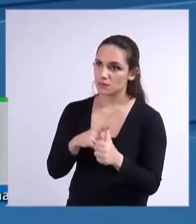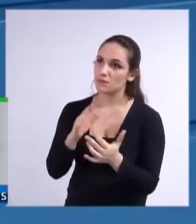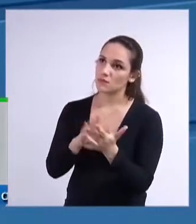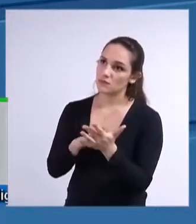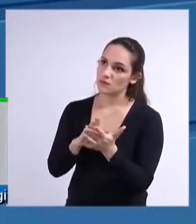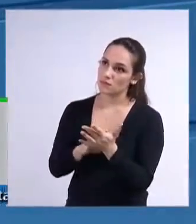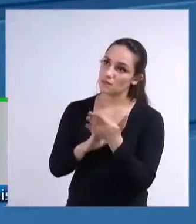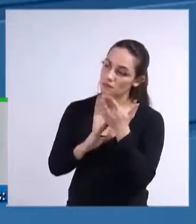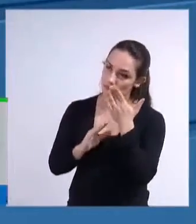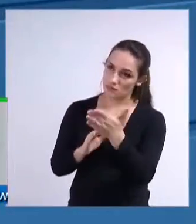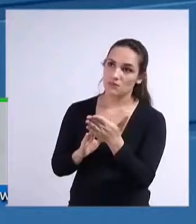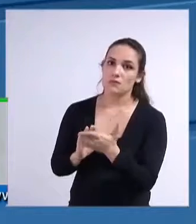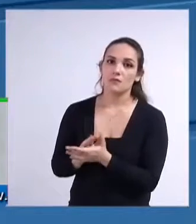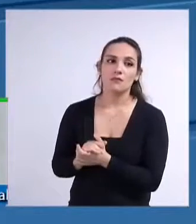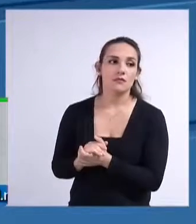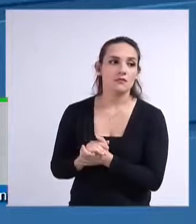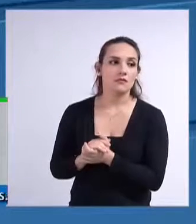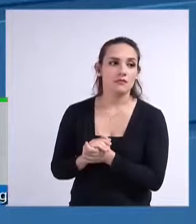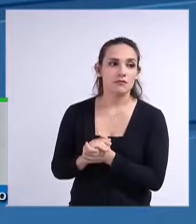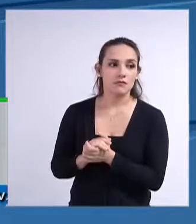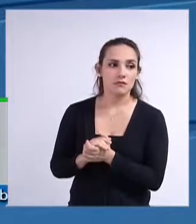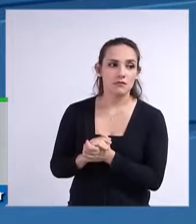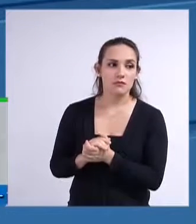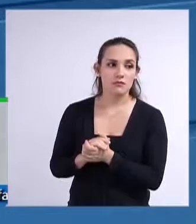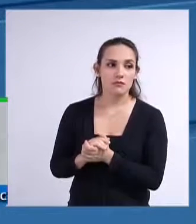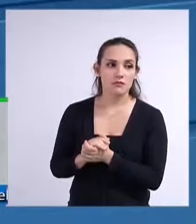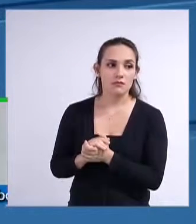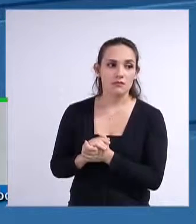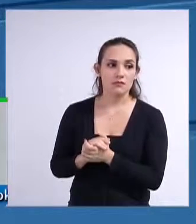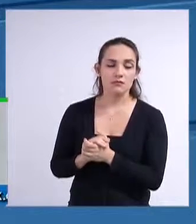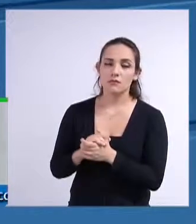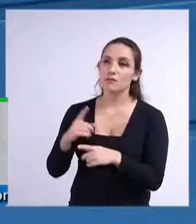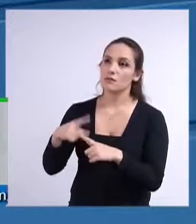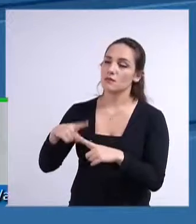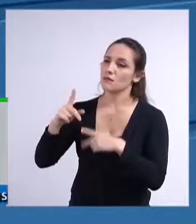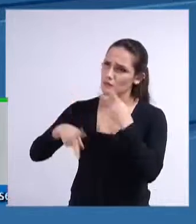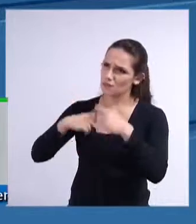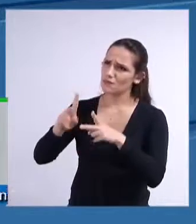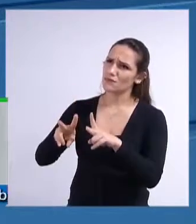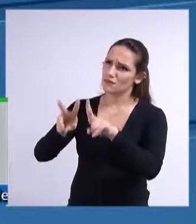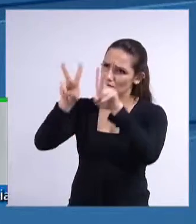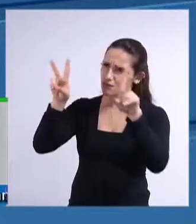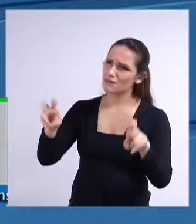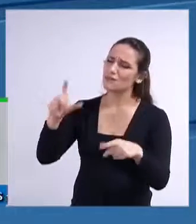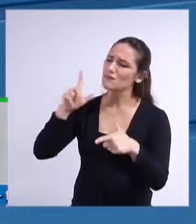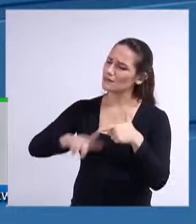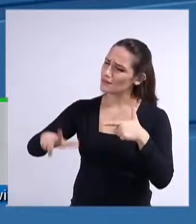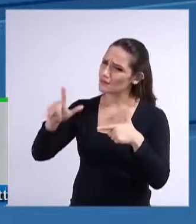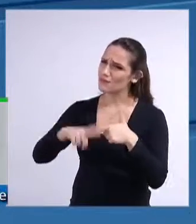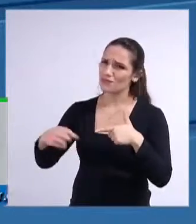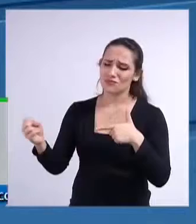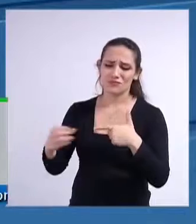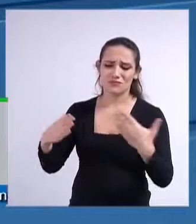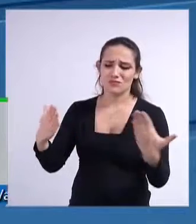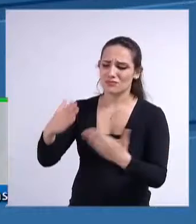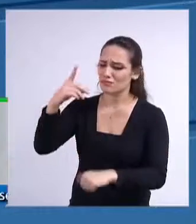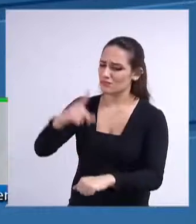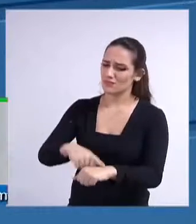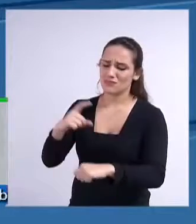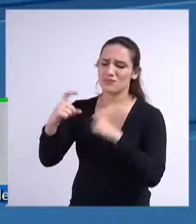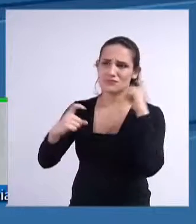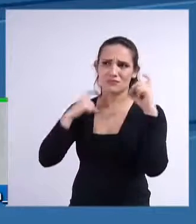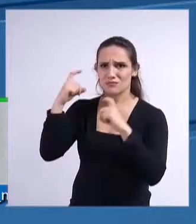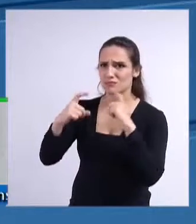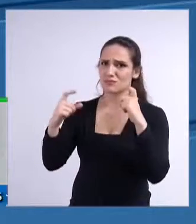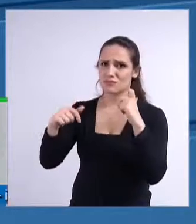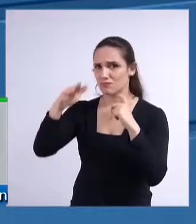Vossa Excelência pela abordagem de um problema tão atual e preocupante para a sociedade do